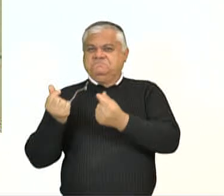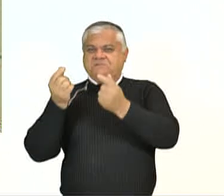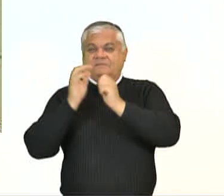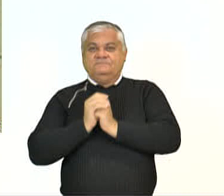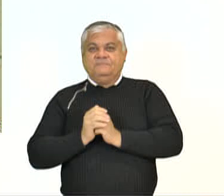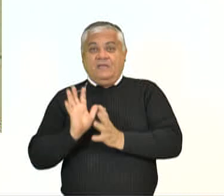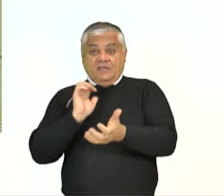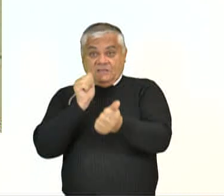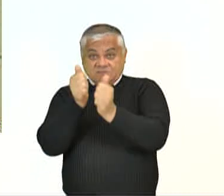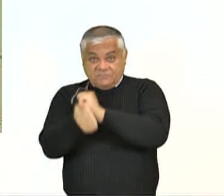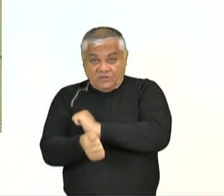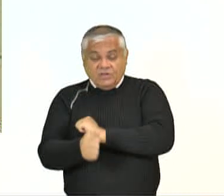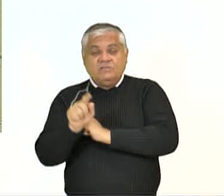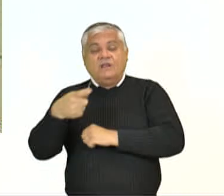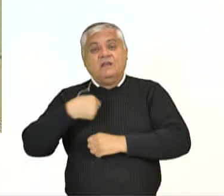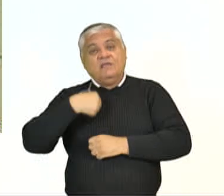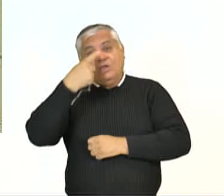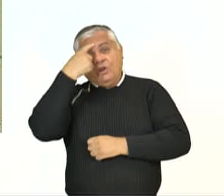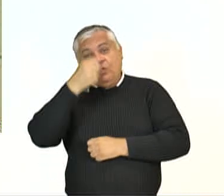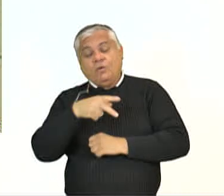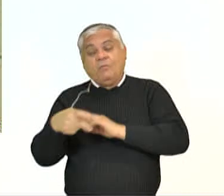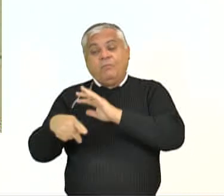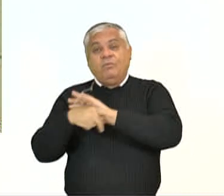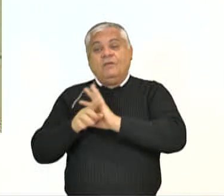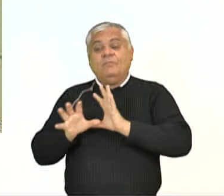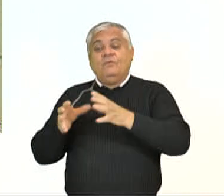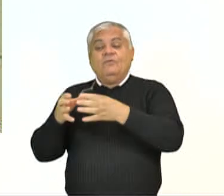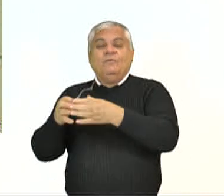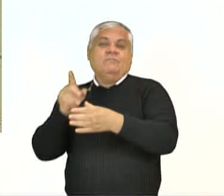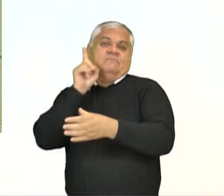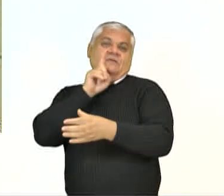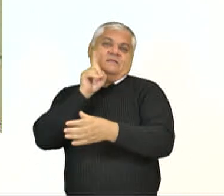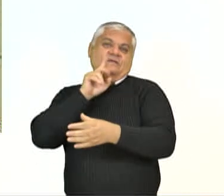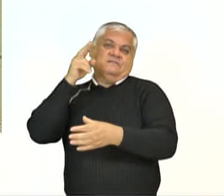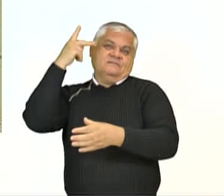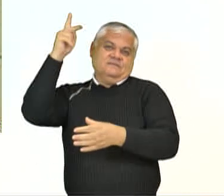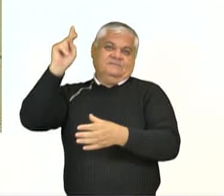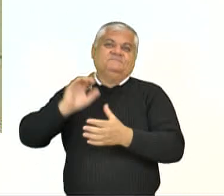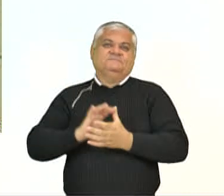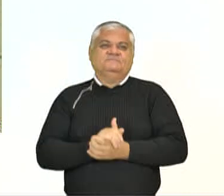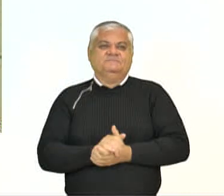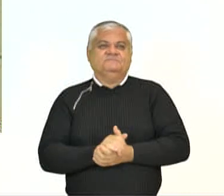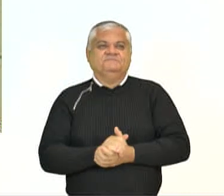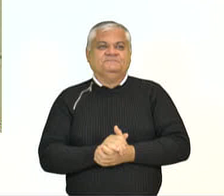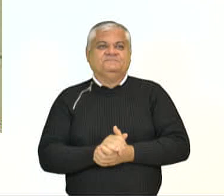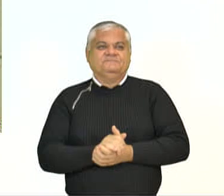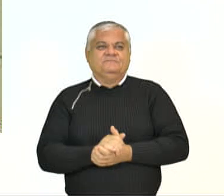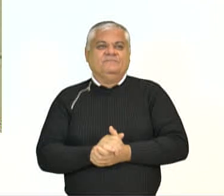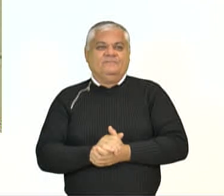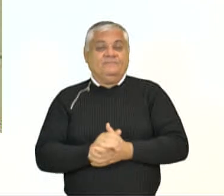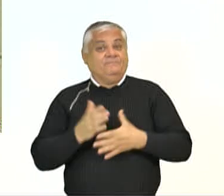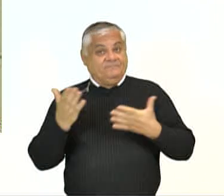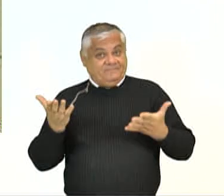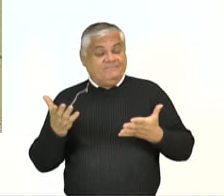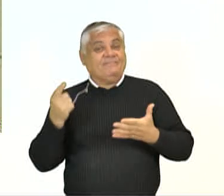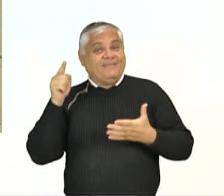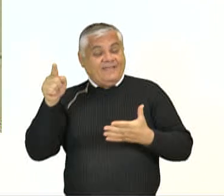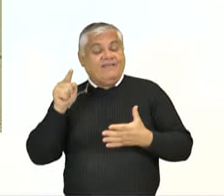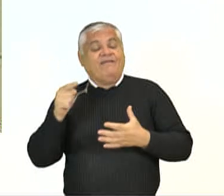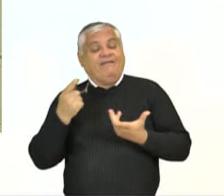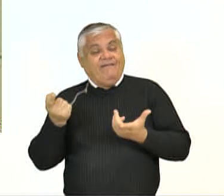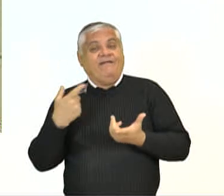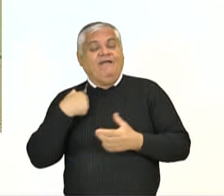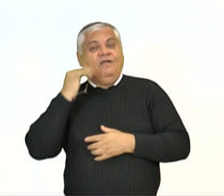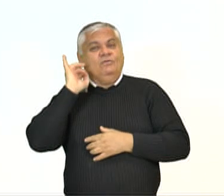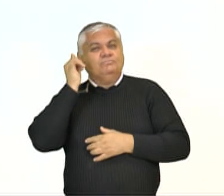inventado a partir dos interesses de uma elite cristã americana. Então essa é uma das vertentes com relação, né, ao